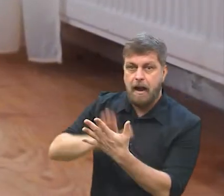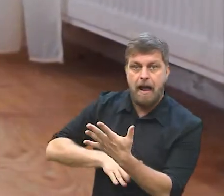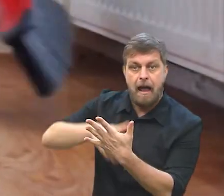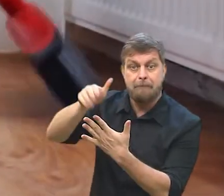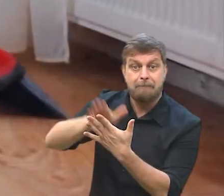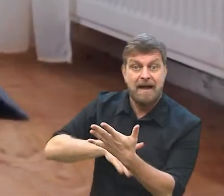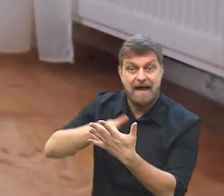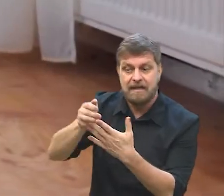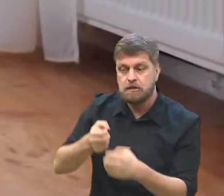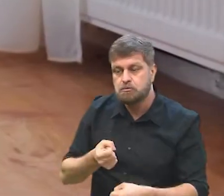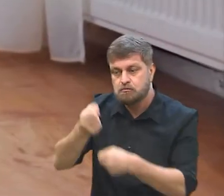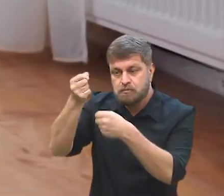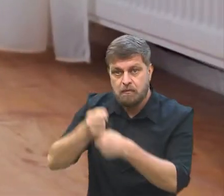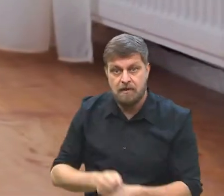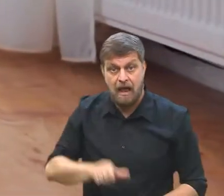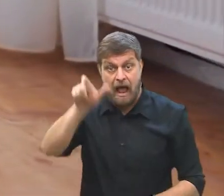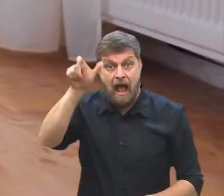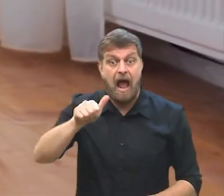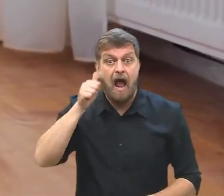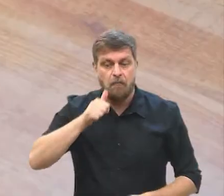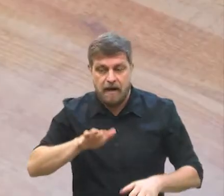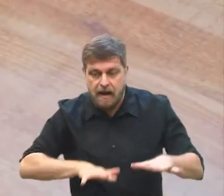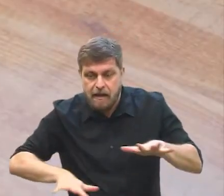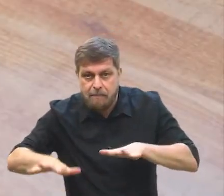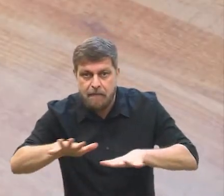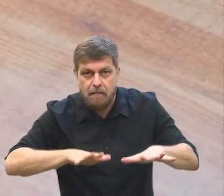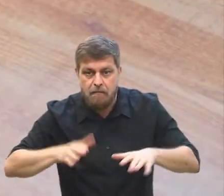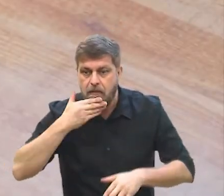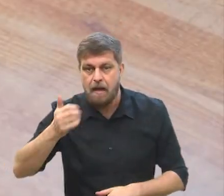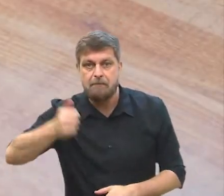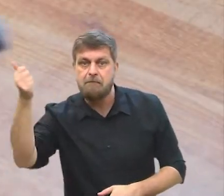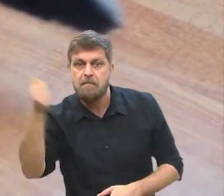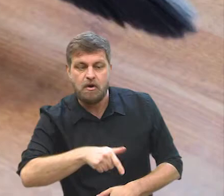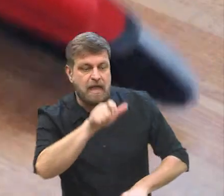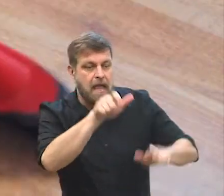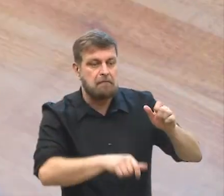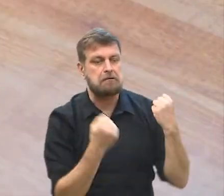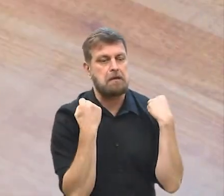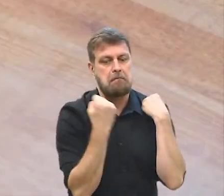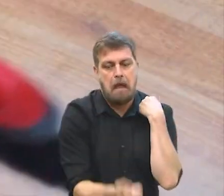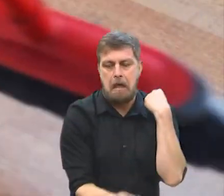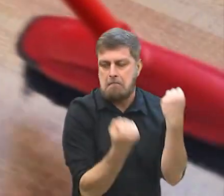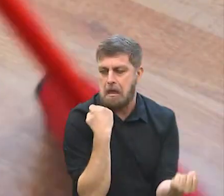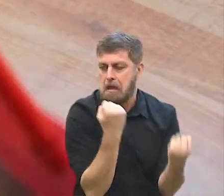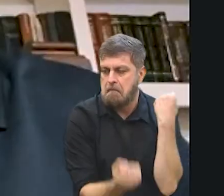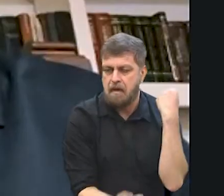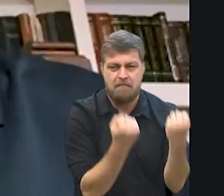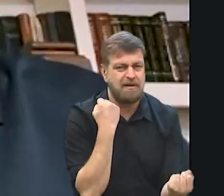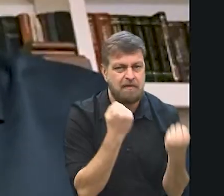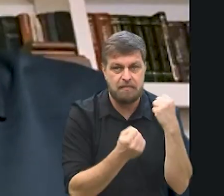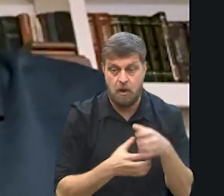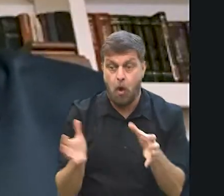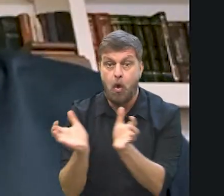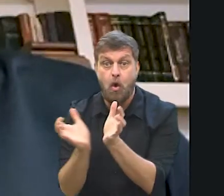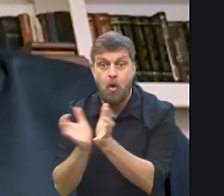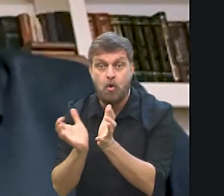maravilhoso. Elas têm uma condição física hoje melhor do que muita gente que vai em academia e fica fazendo exercício.